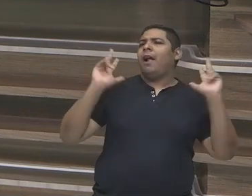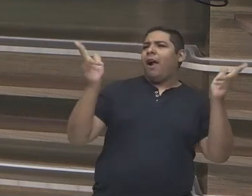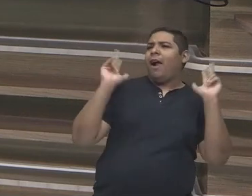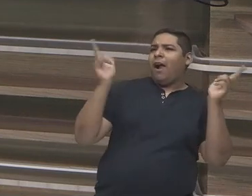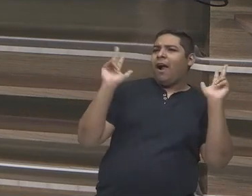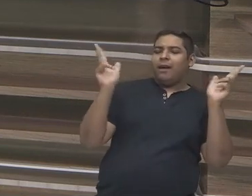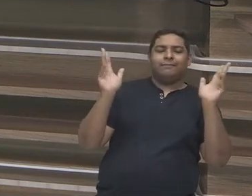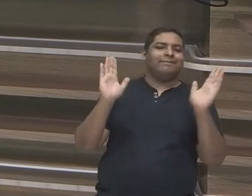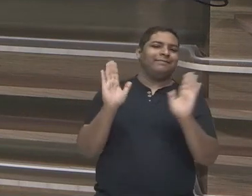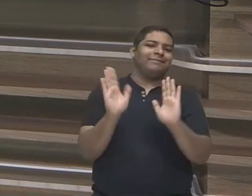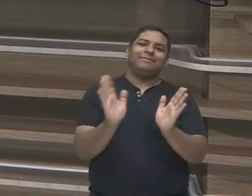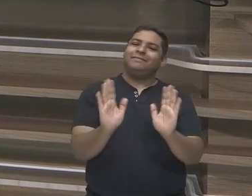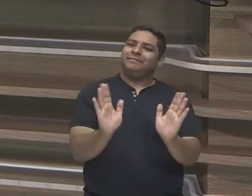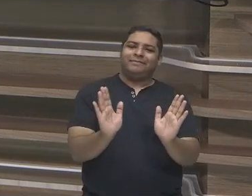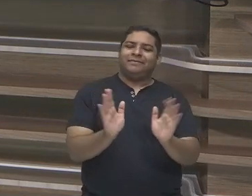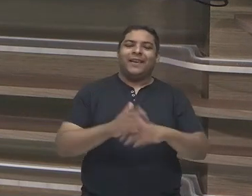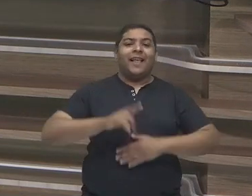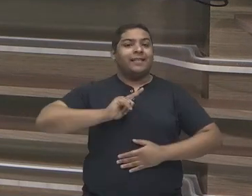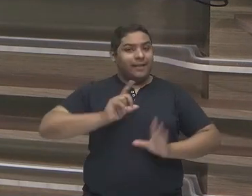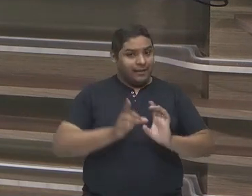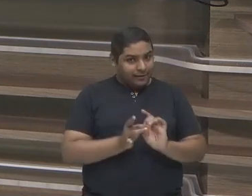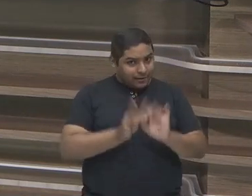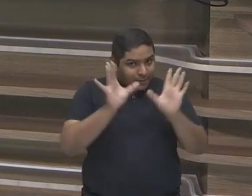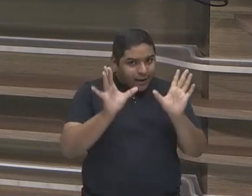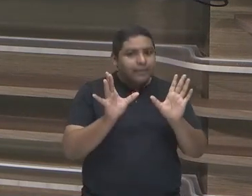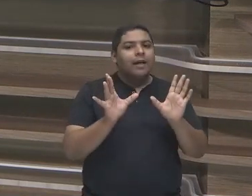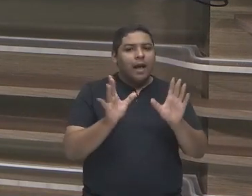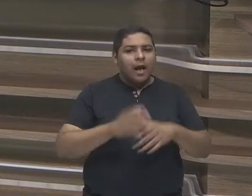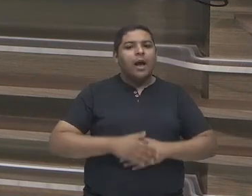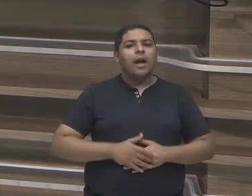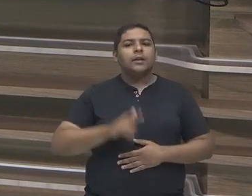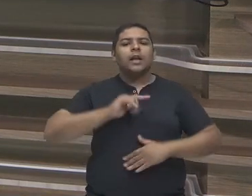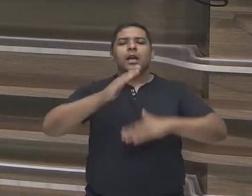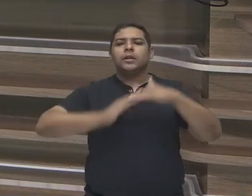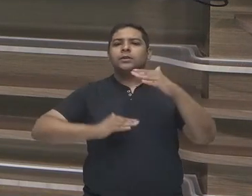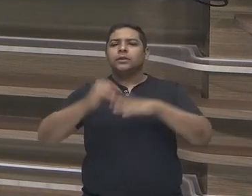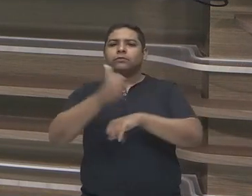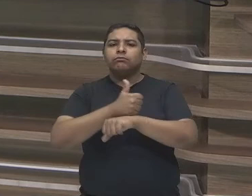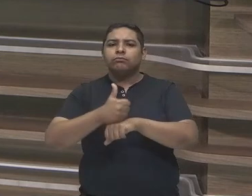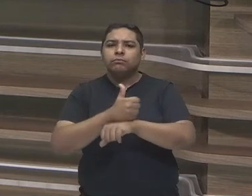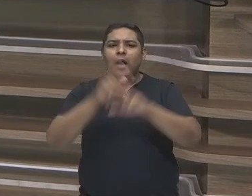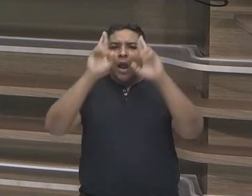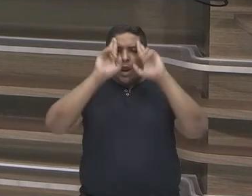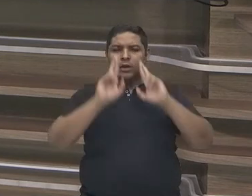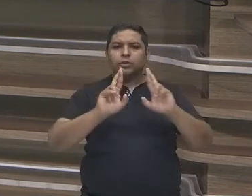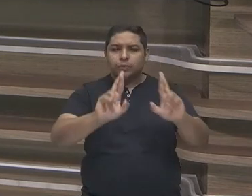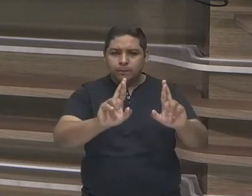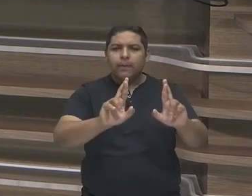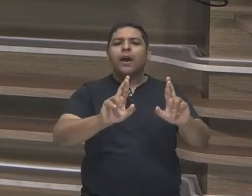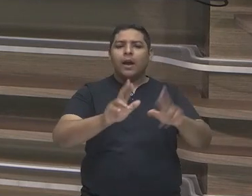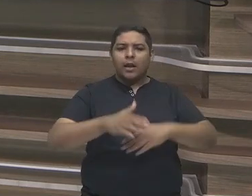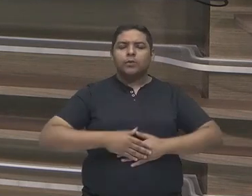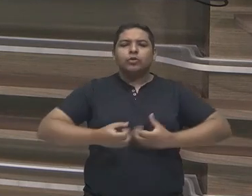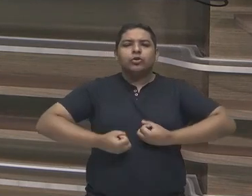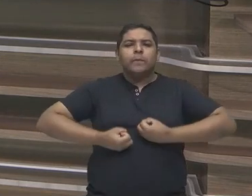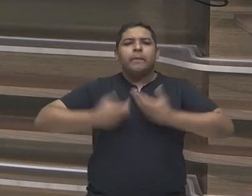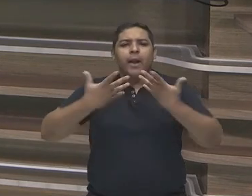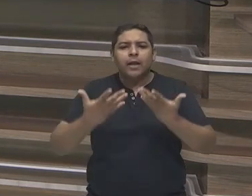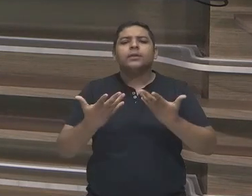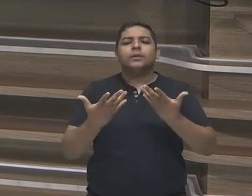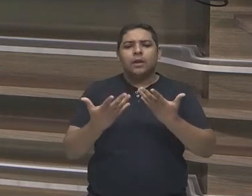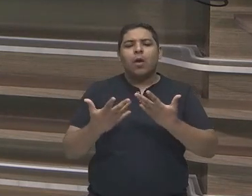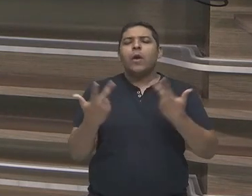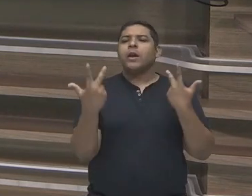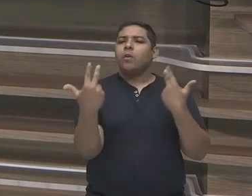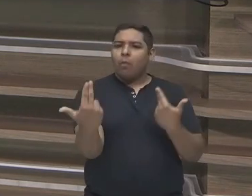não. É saber que você tem liberdade para exercer sua profissão com respeito, a liberdade de expressão, a